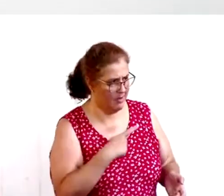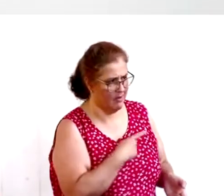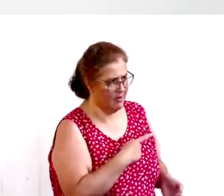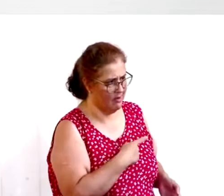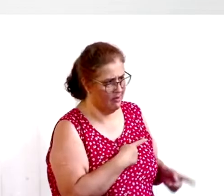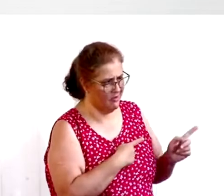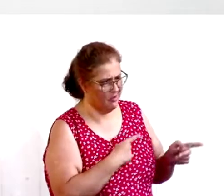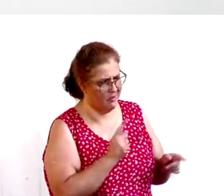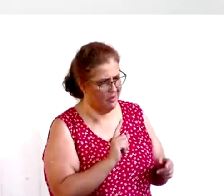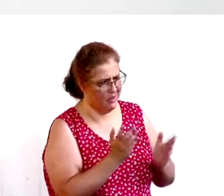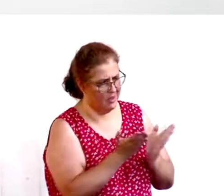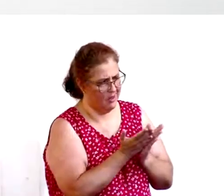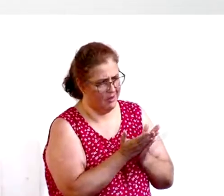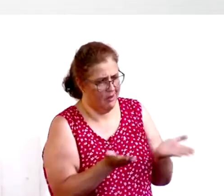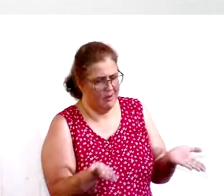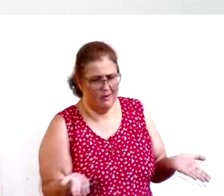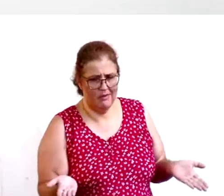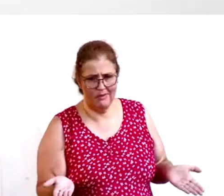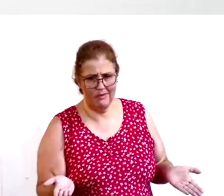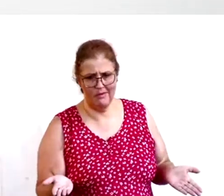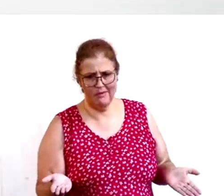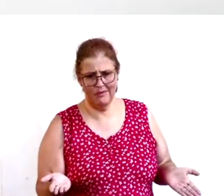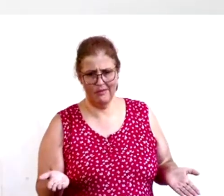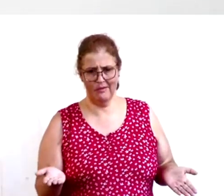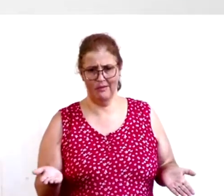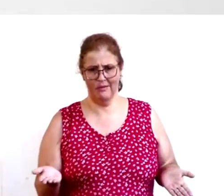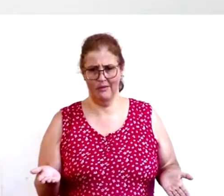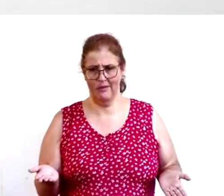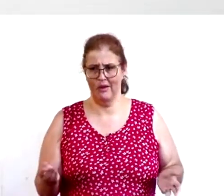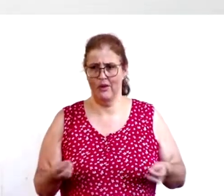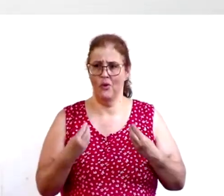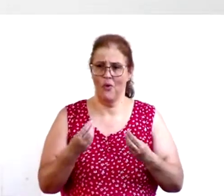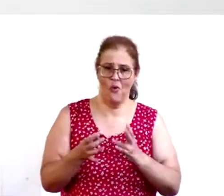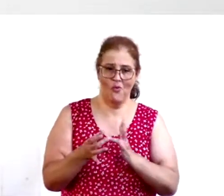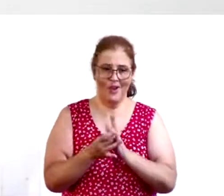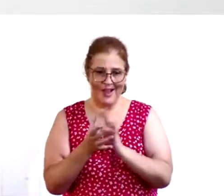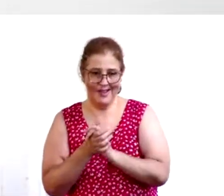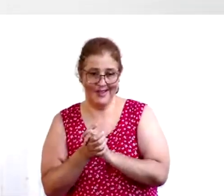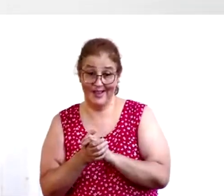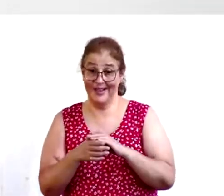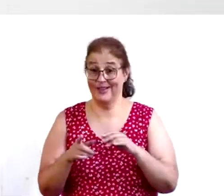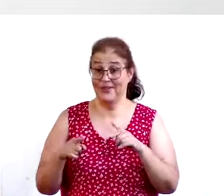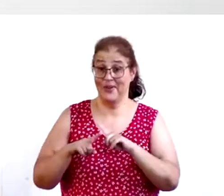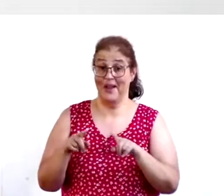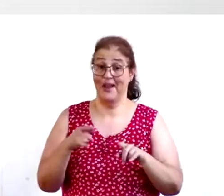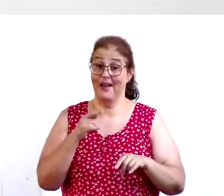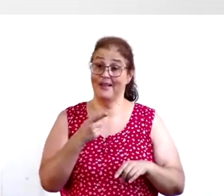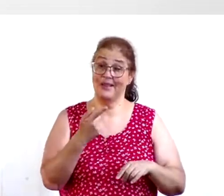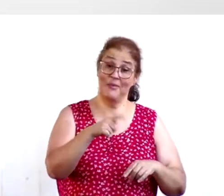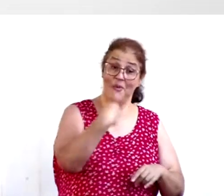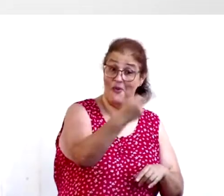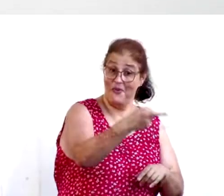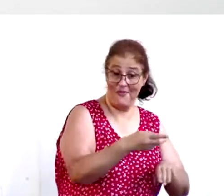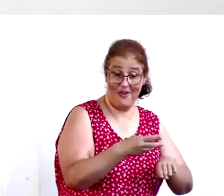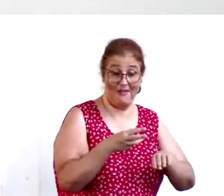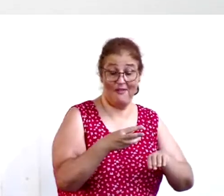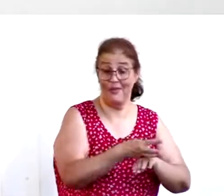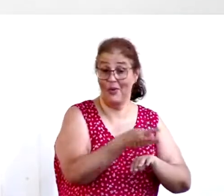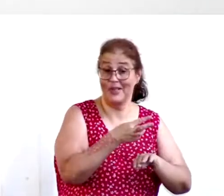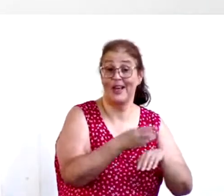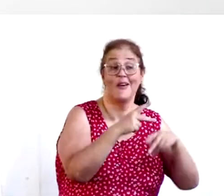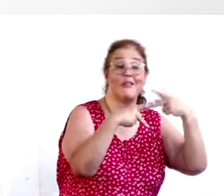Só isso, e simples assim. Primeira coisa, você não é crente. Como é que você está casado fazendo